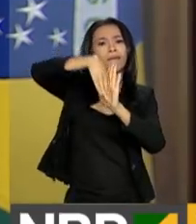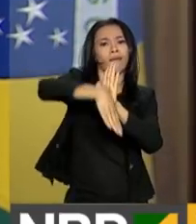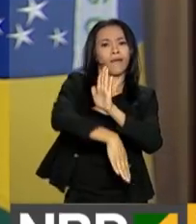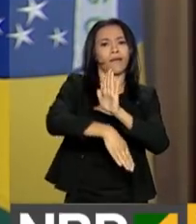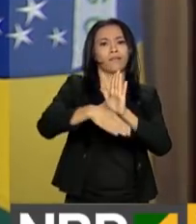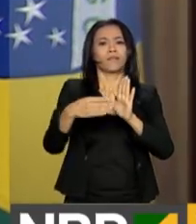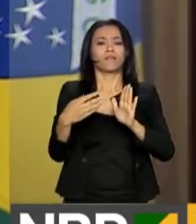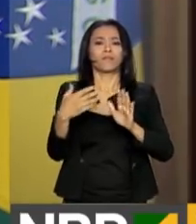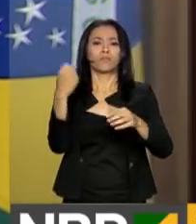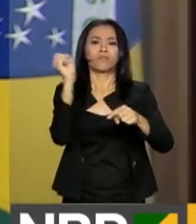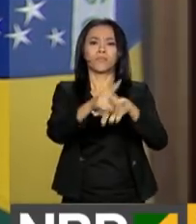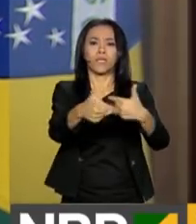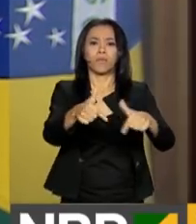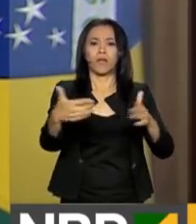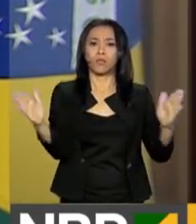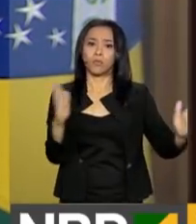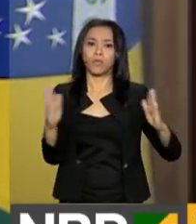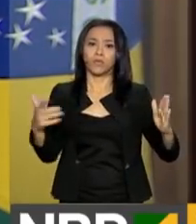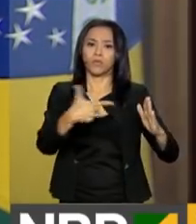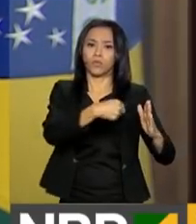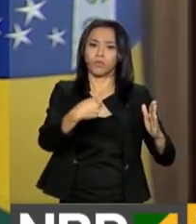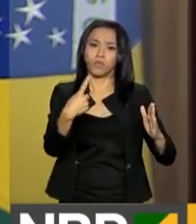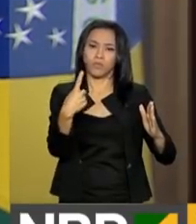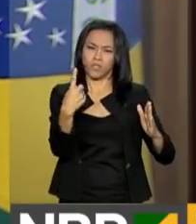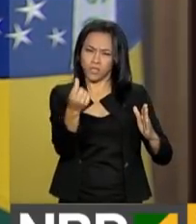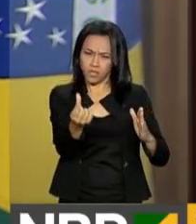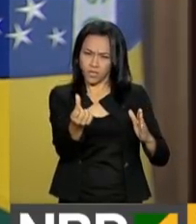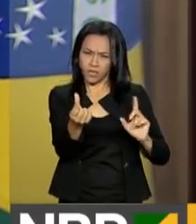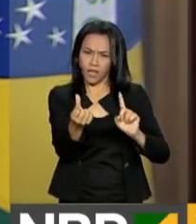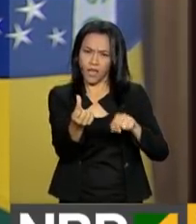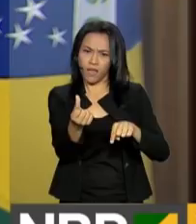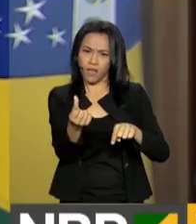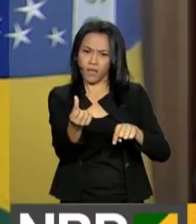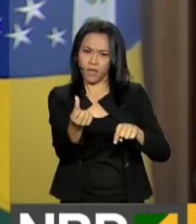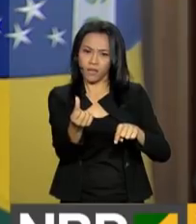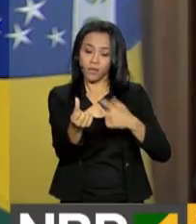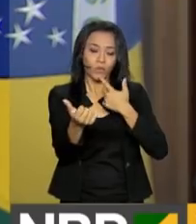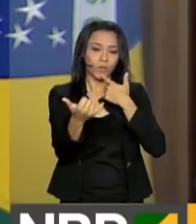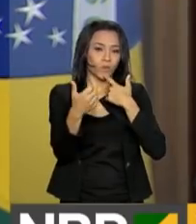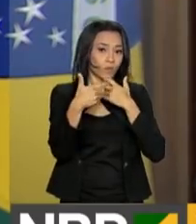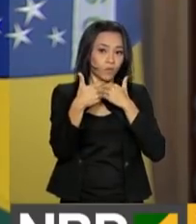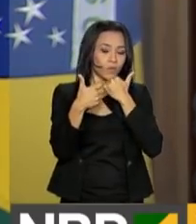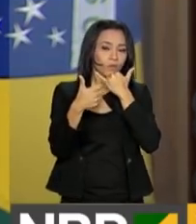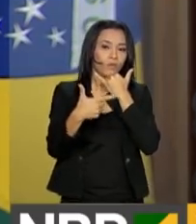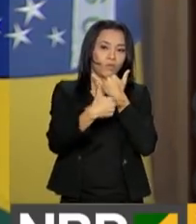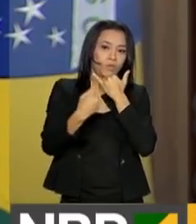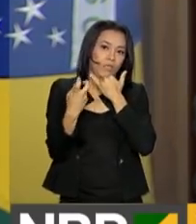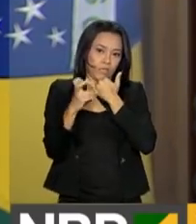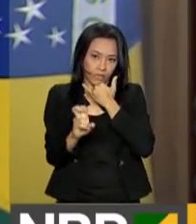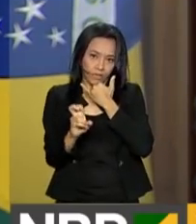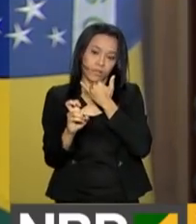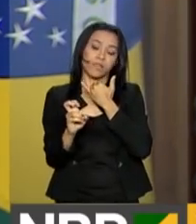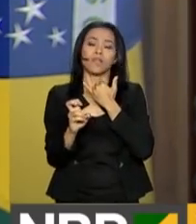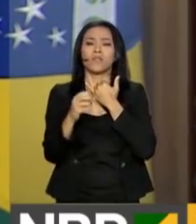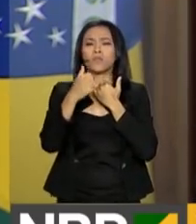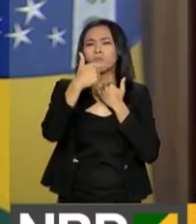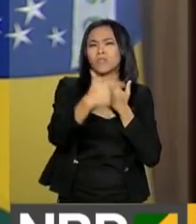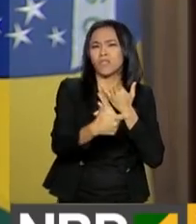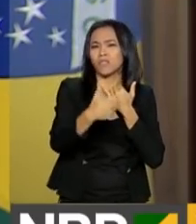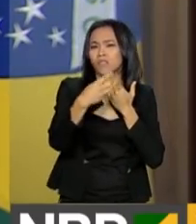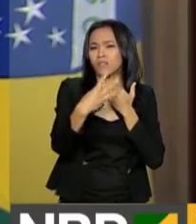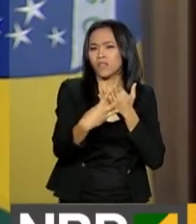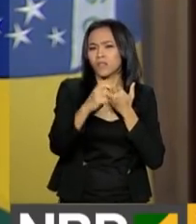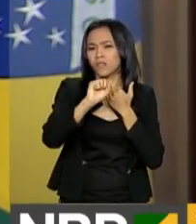2016 era de que 15 era de 238 mil